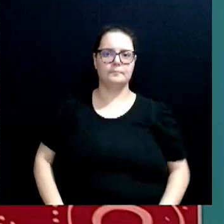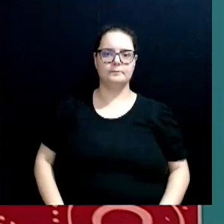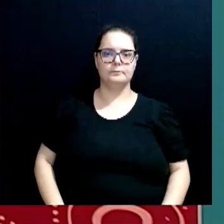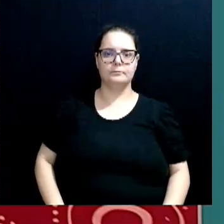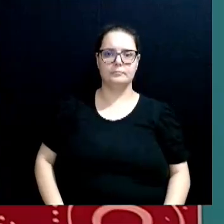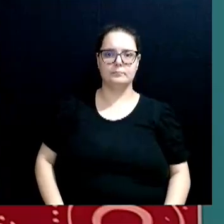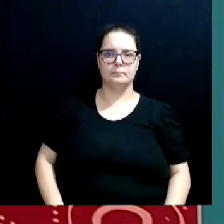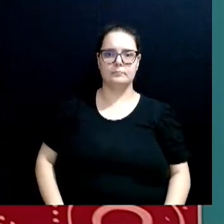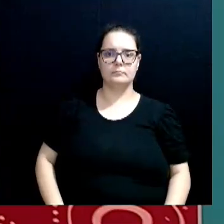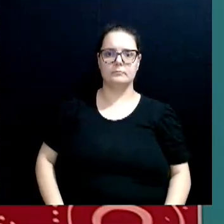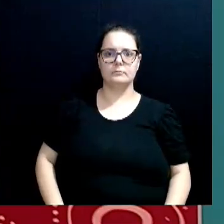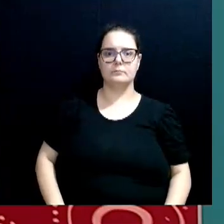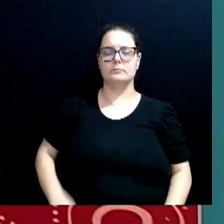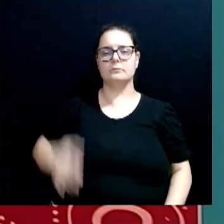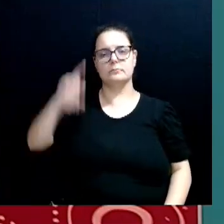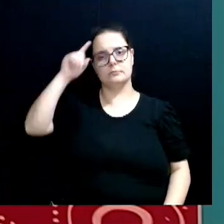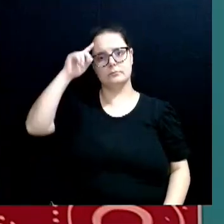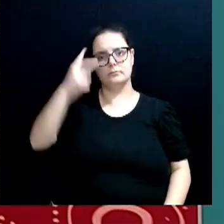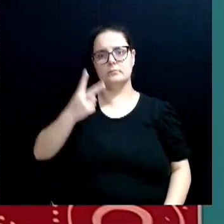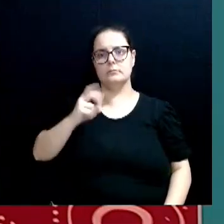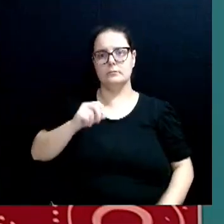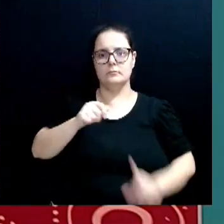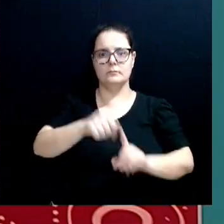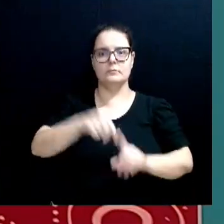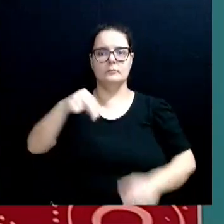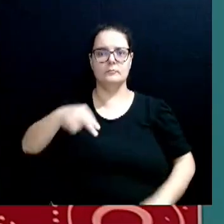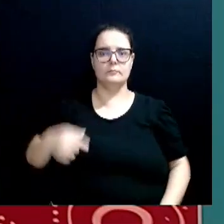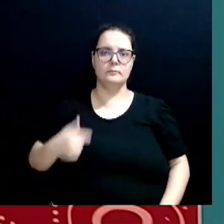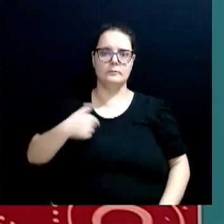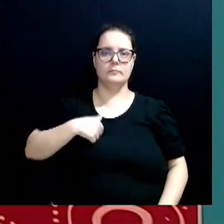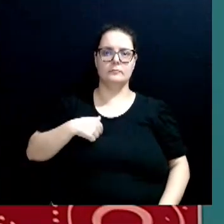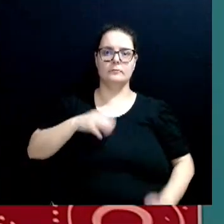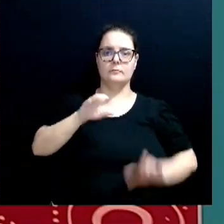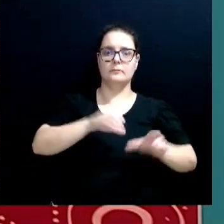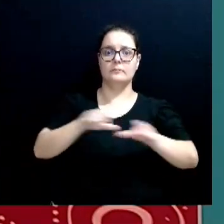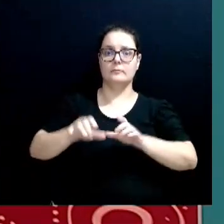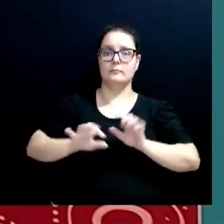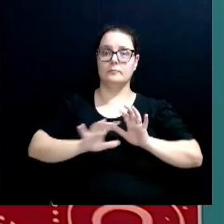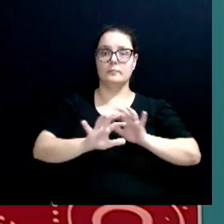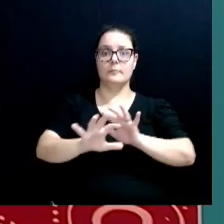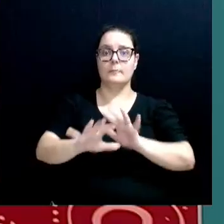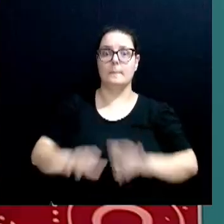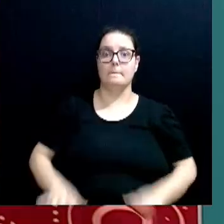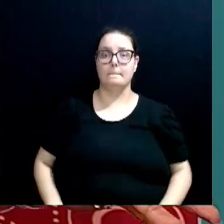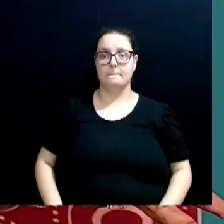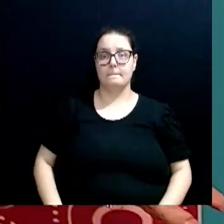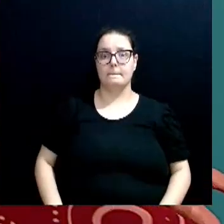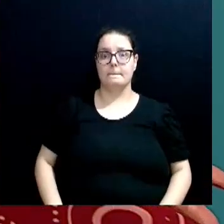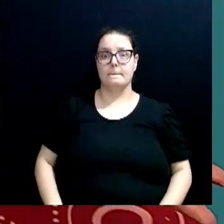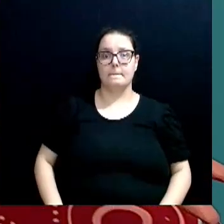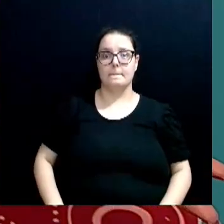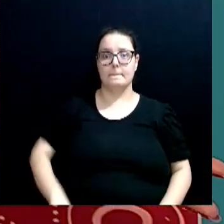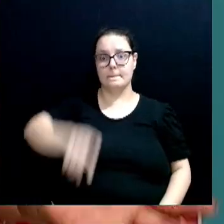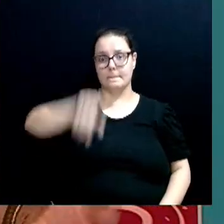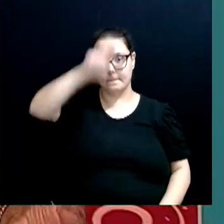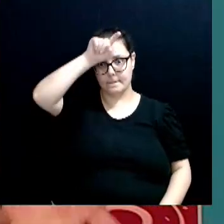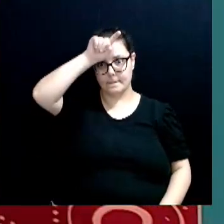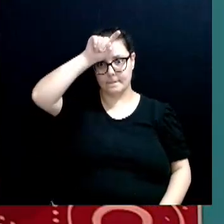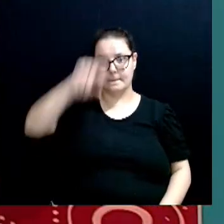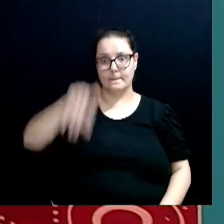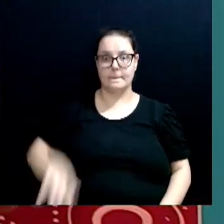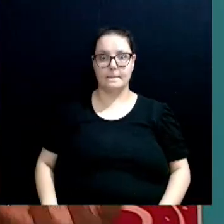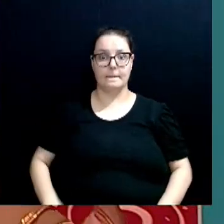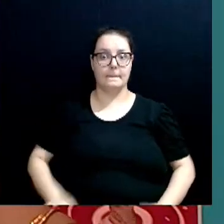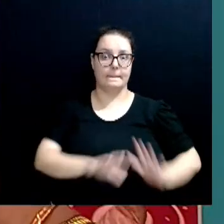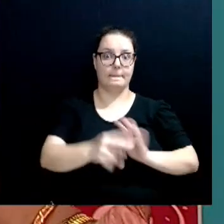de Campinas. É o dia da marcha, eu sou coordenadora da marcha, do Vítor Palmares. A marcha tem 25 anos. A gente estava